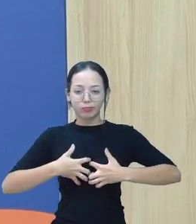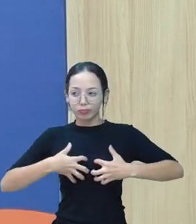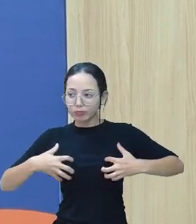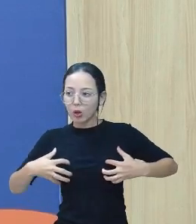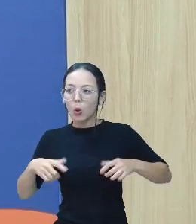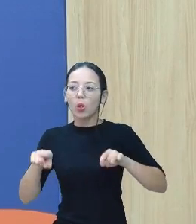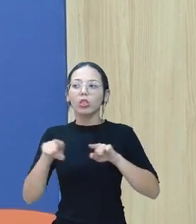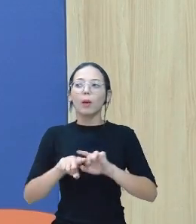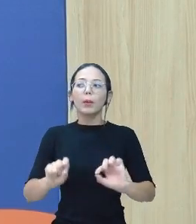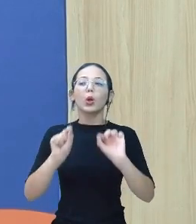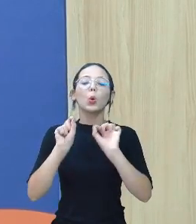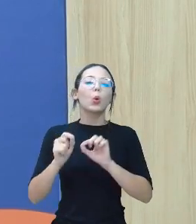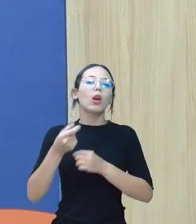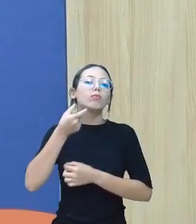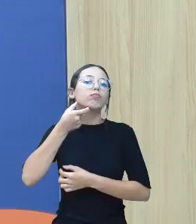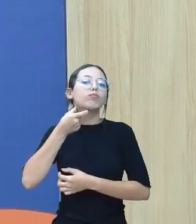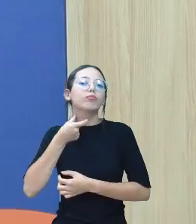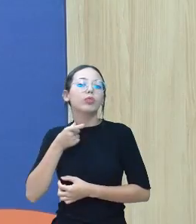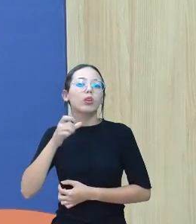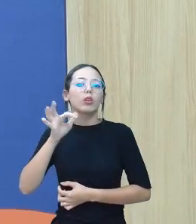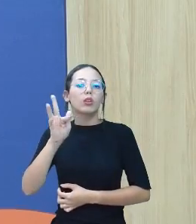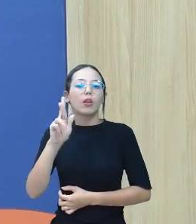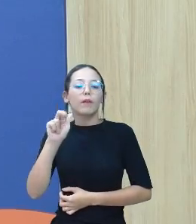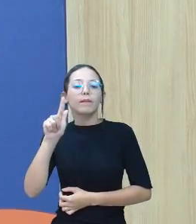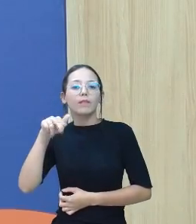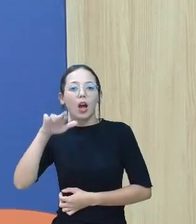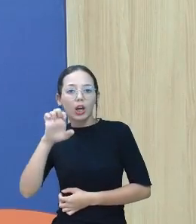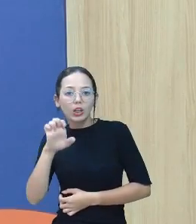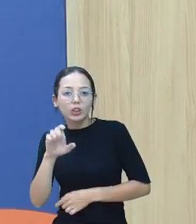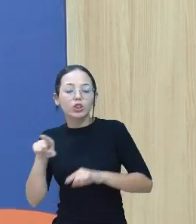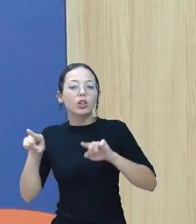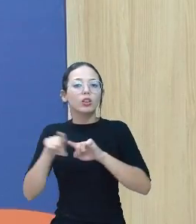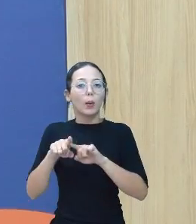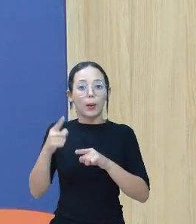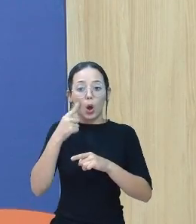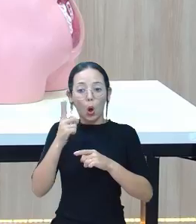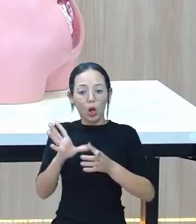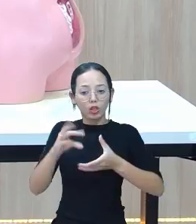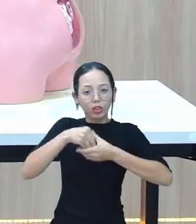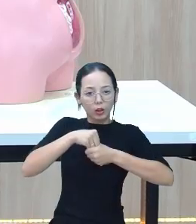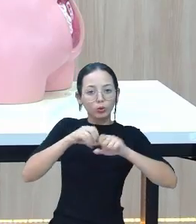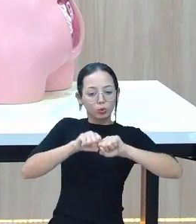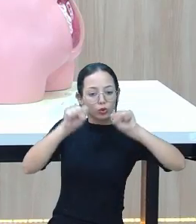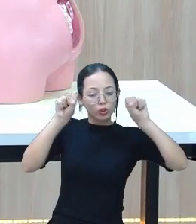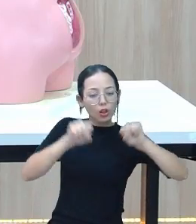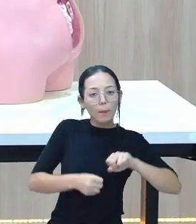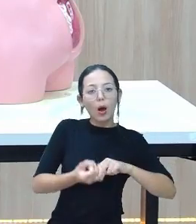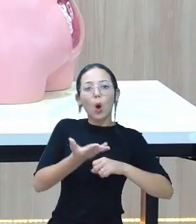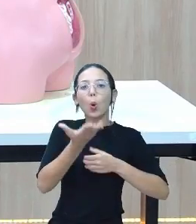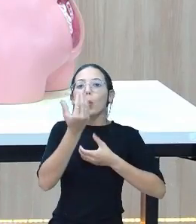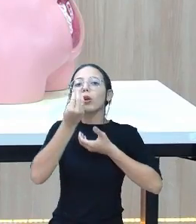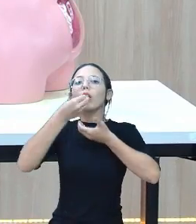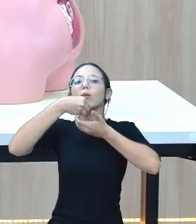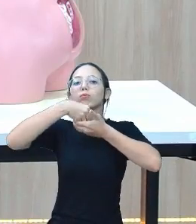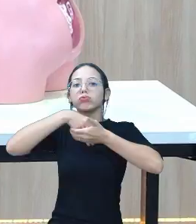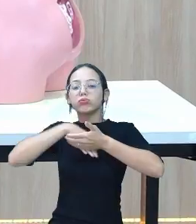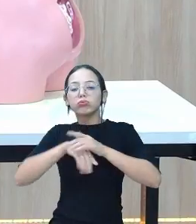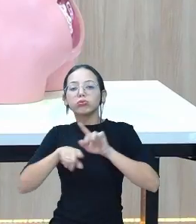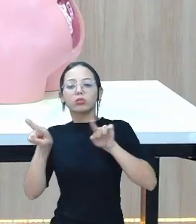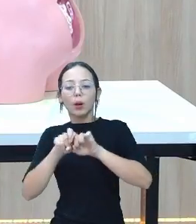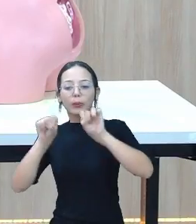faringe, que também está interligado. Ela faz parte tanto do sistema digestório como do